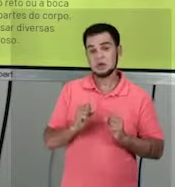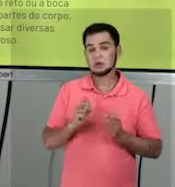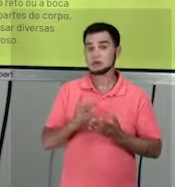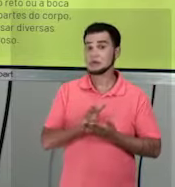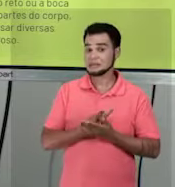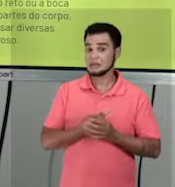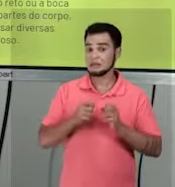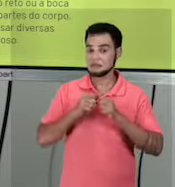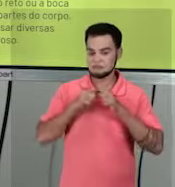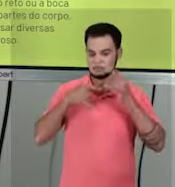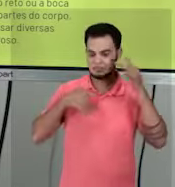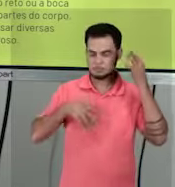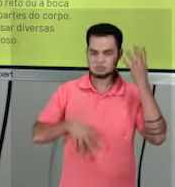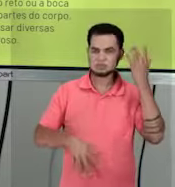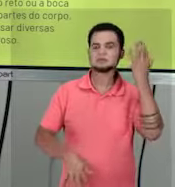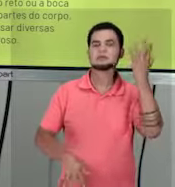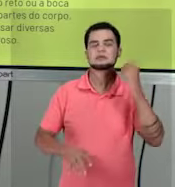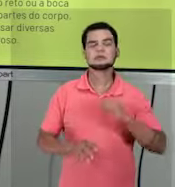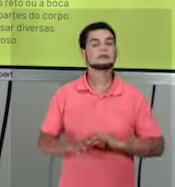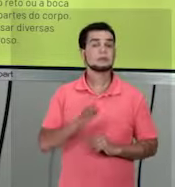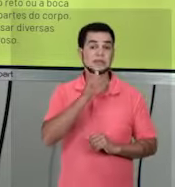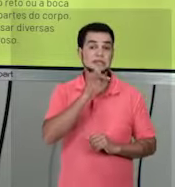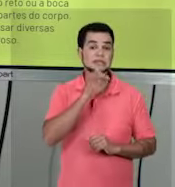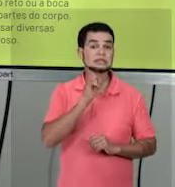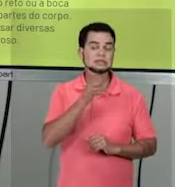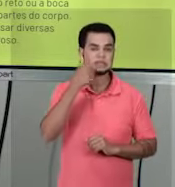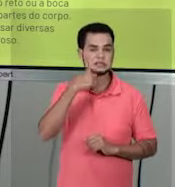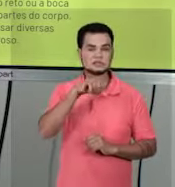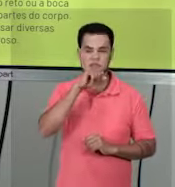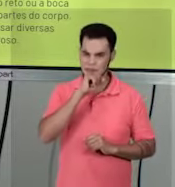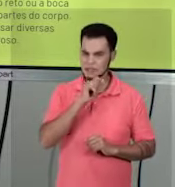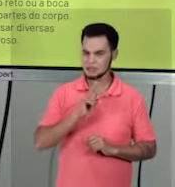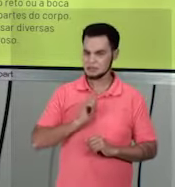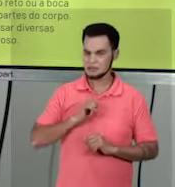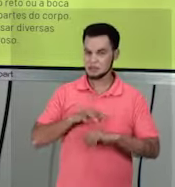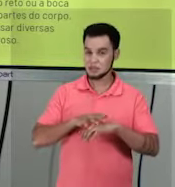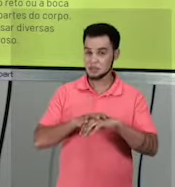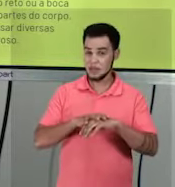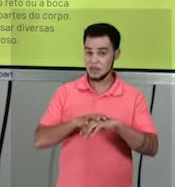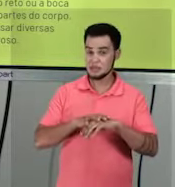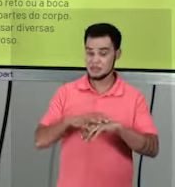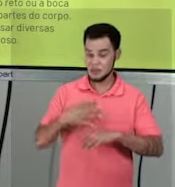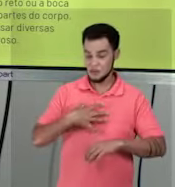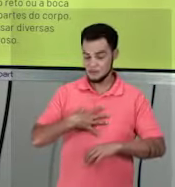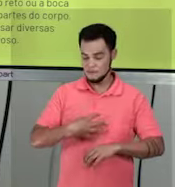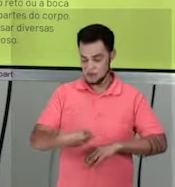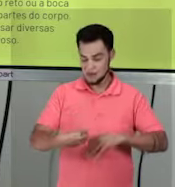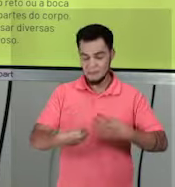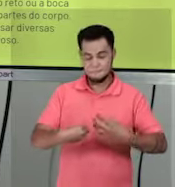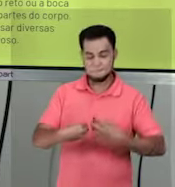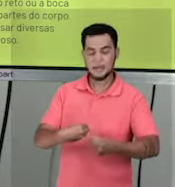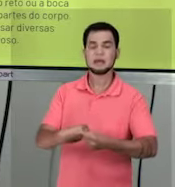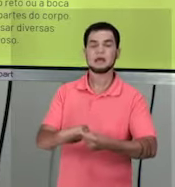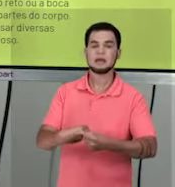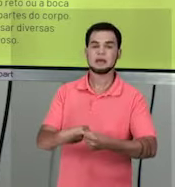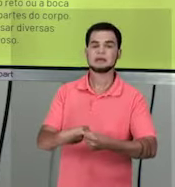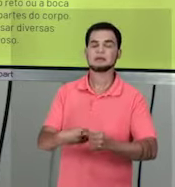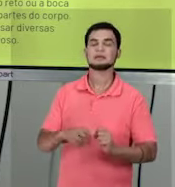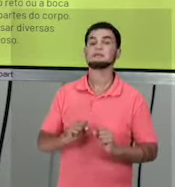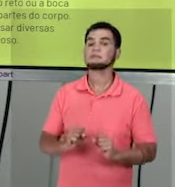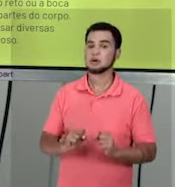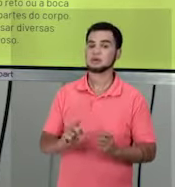E quando, né, a mãe tem e passa para o filho, nós temos que os fetos podem sofrer